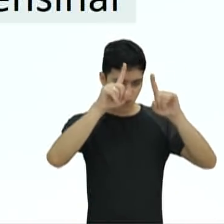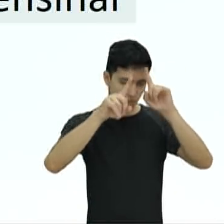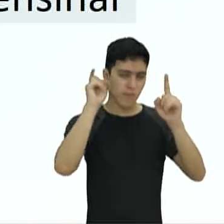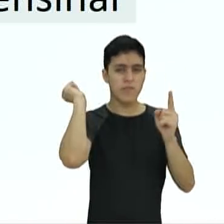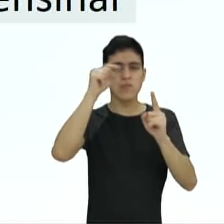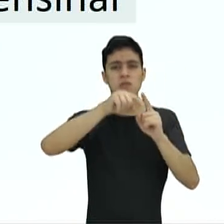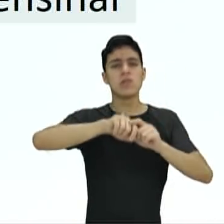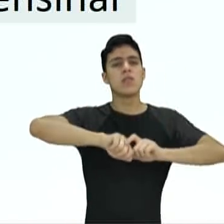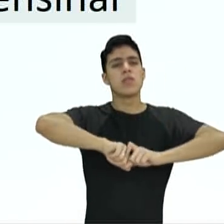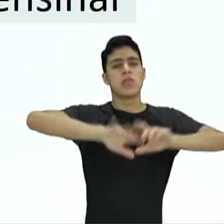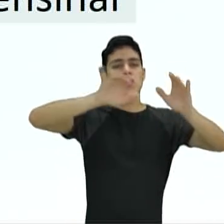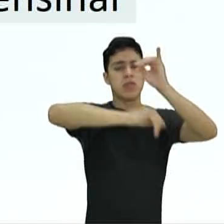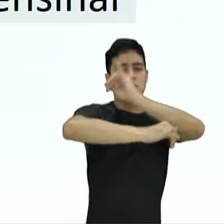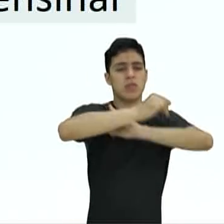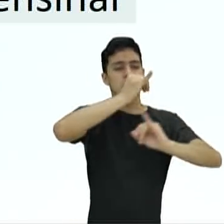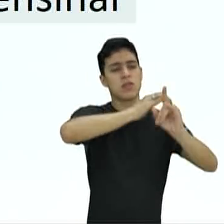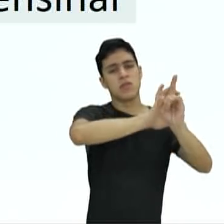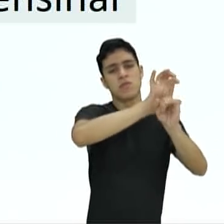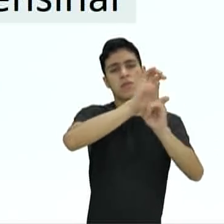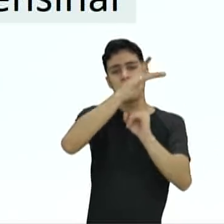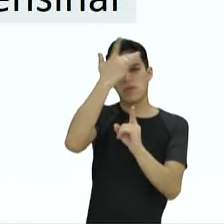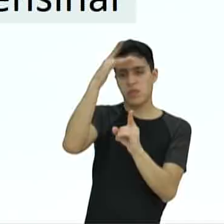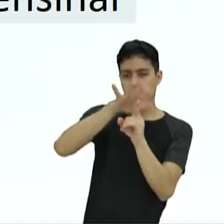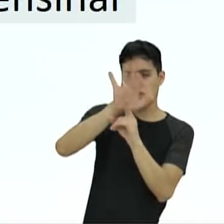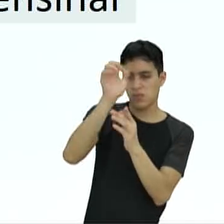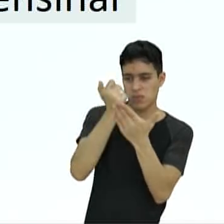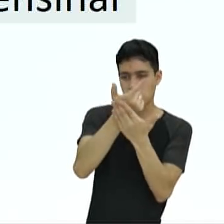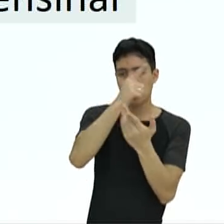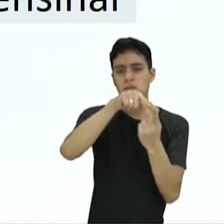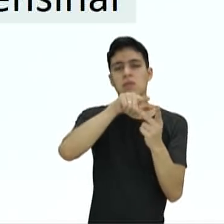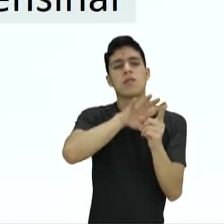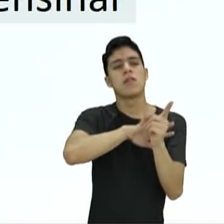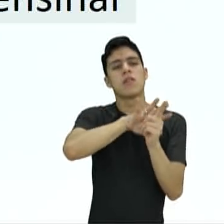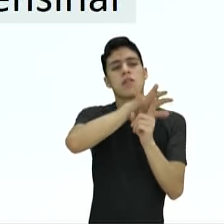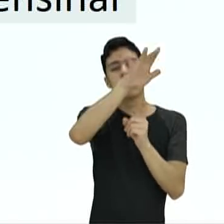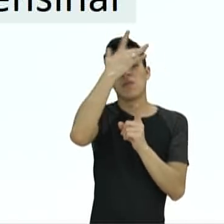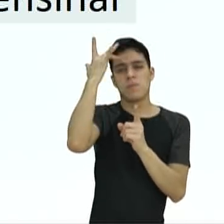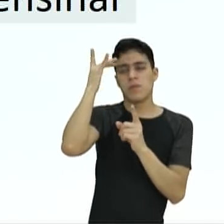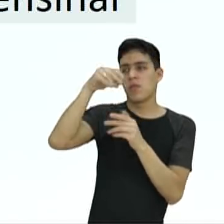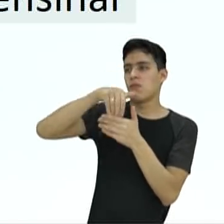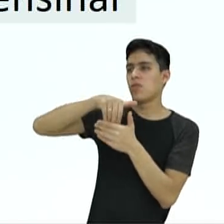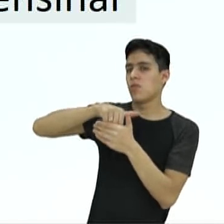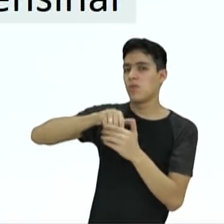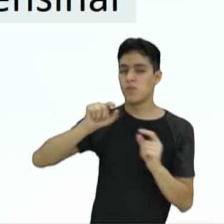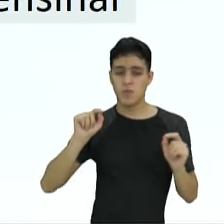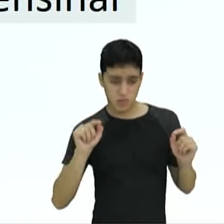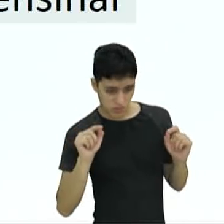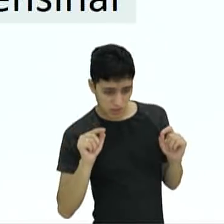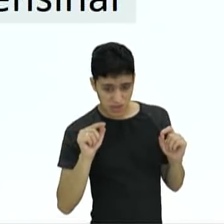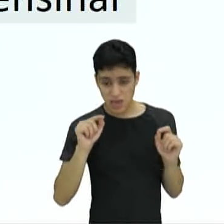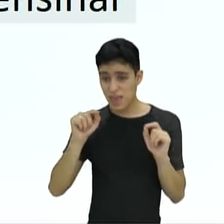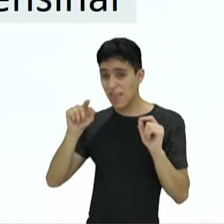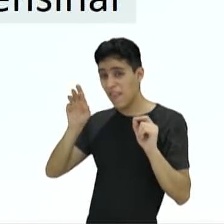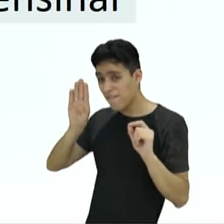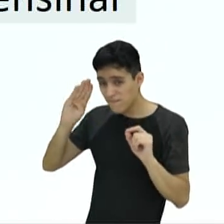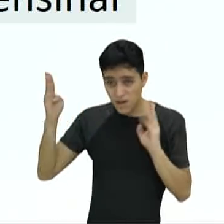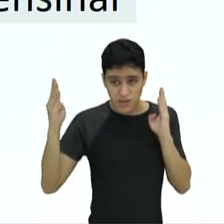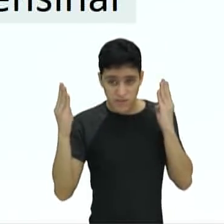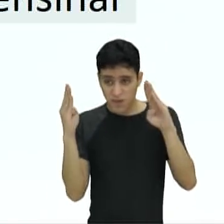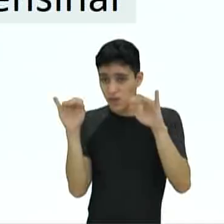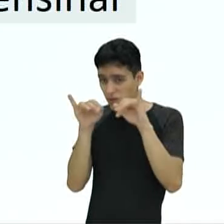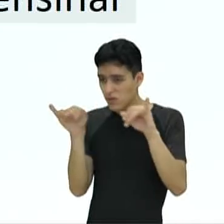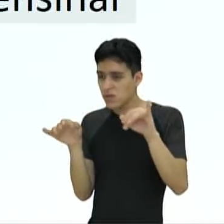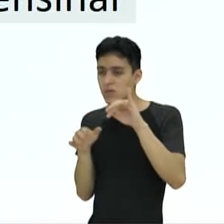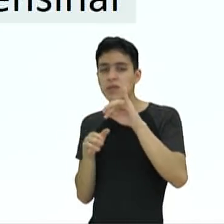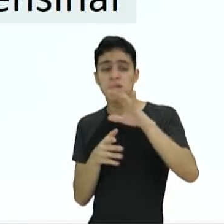e influenciar consumidores e eleitores, têm sido usadas em uma escola particular do interior paulista